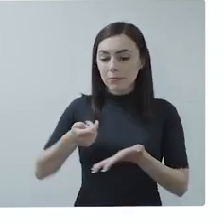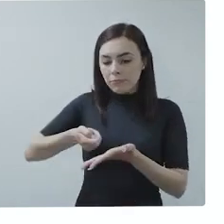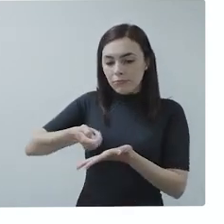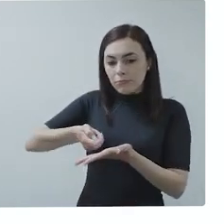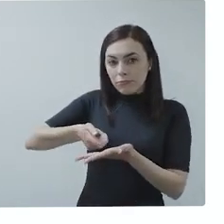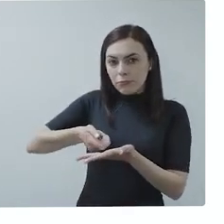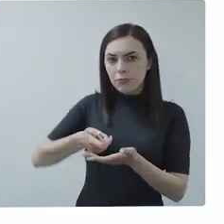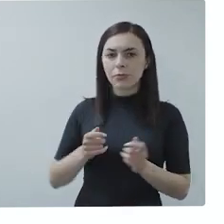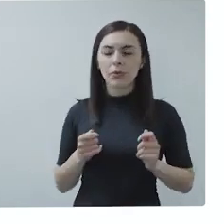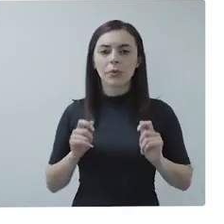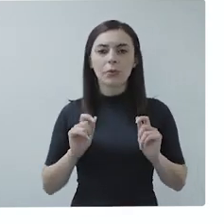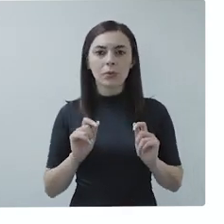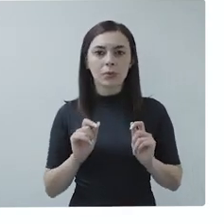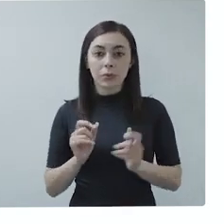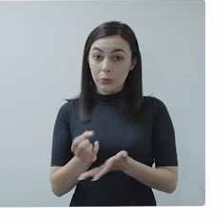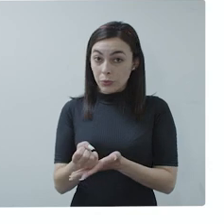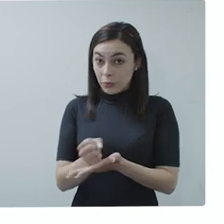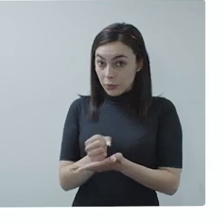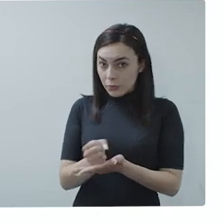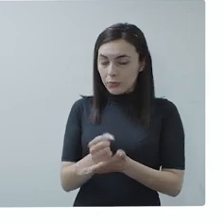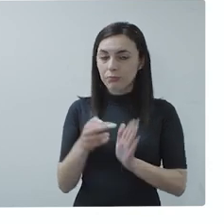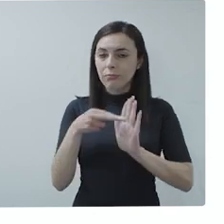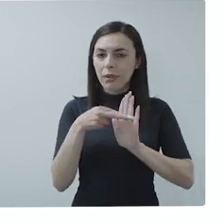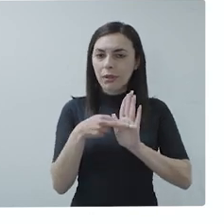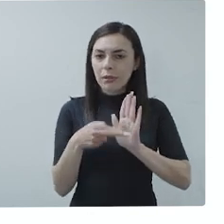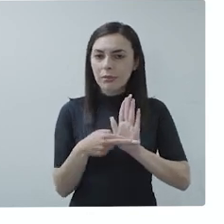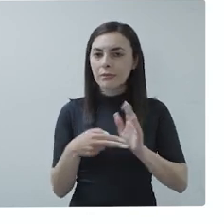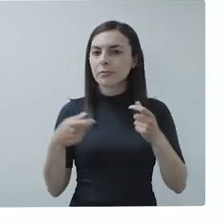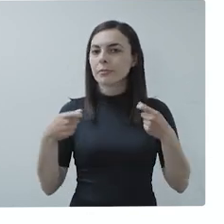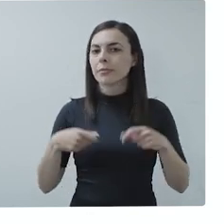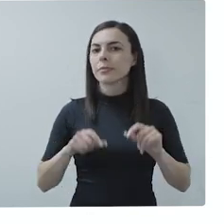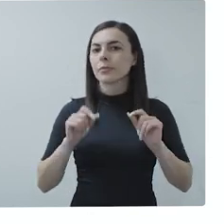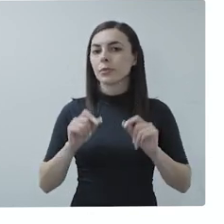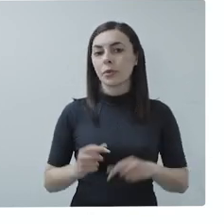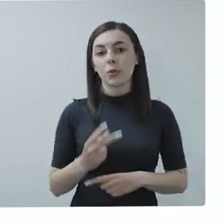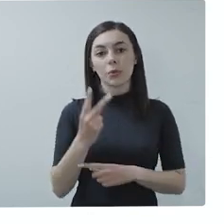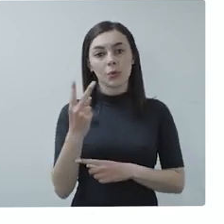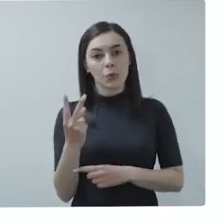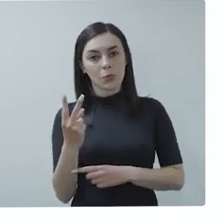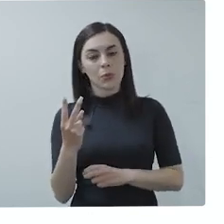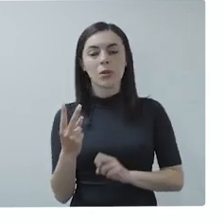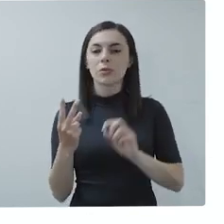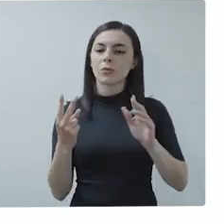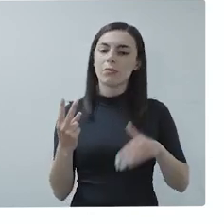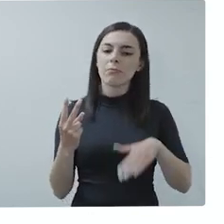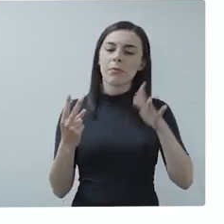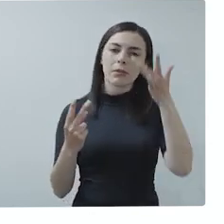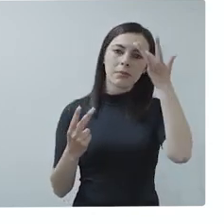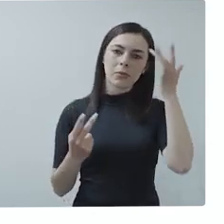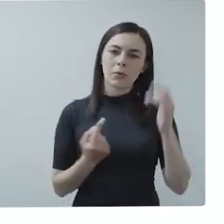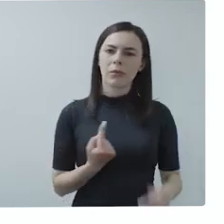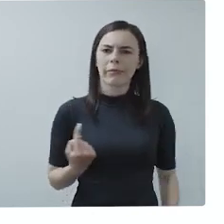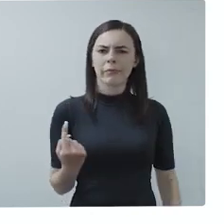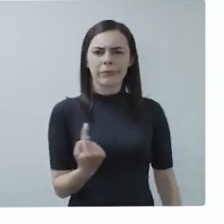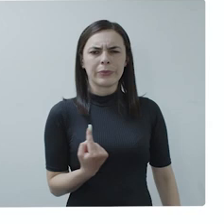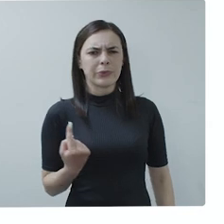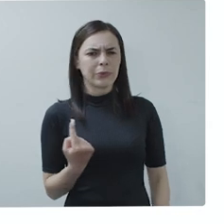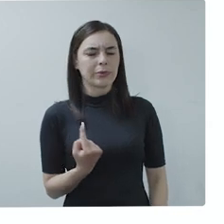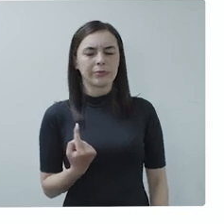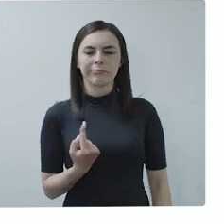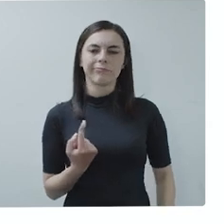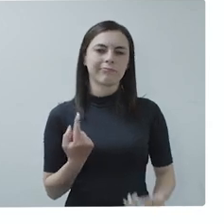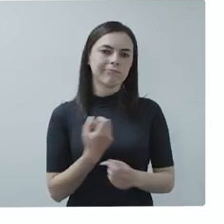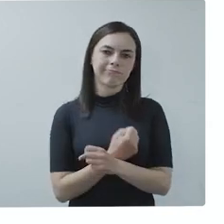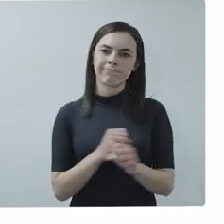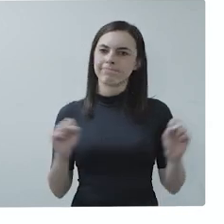gude, né, o jogo em si, ele precisa de duas ou mais pessoas. Jogar sozinho esses jogos aqui não